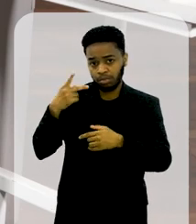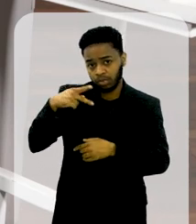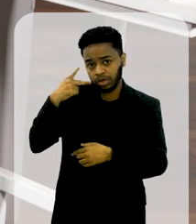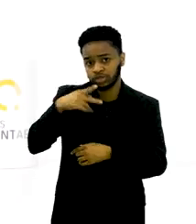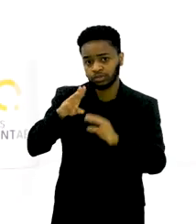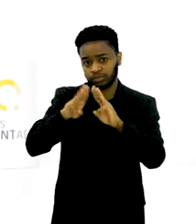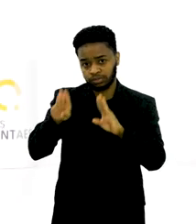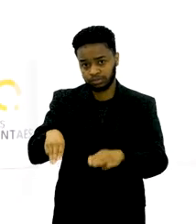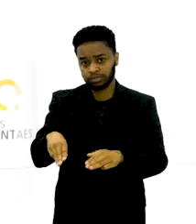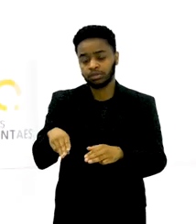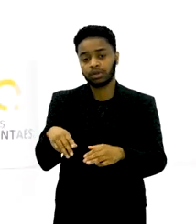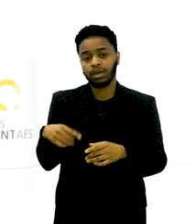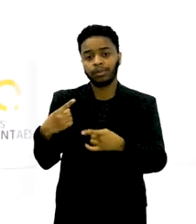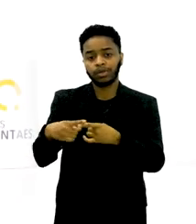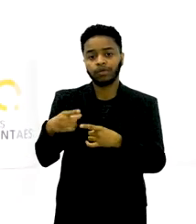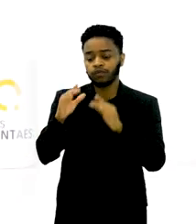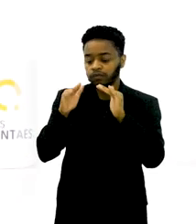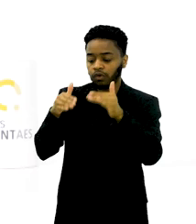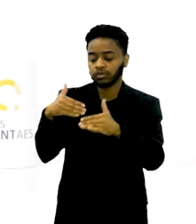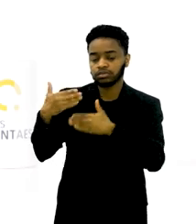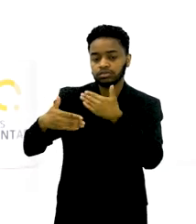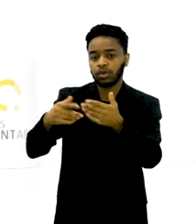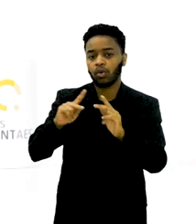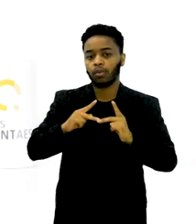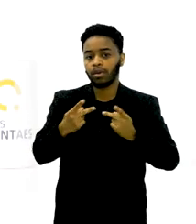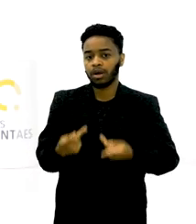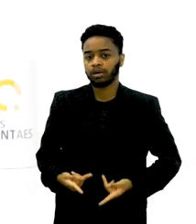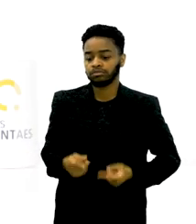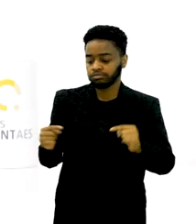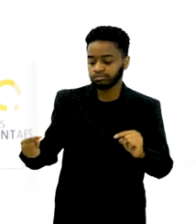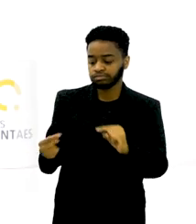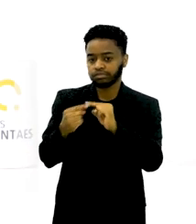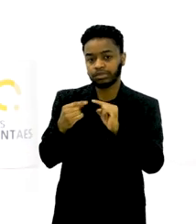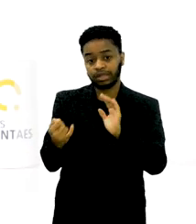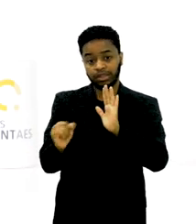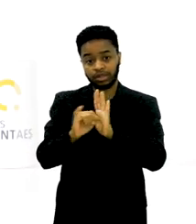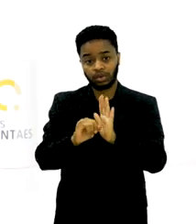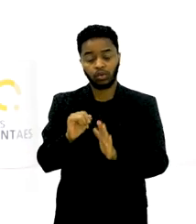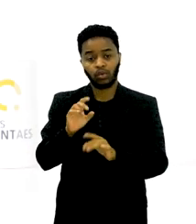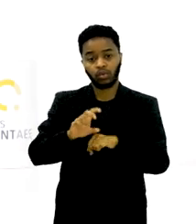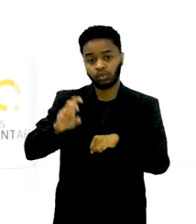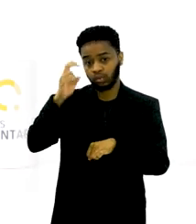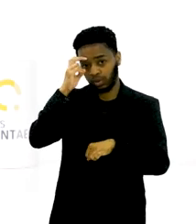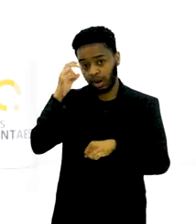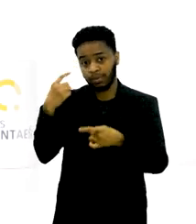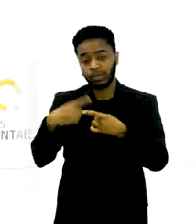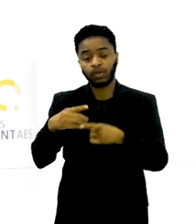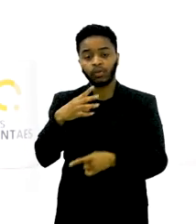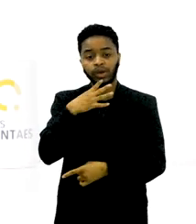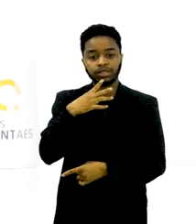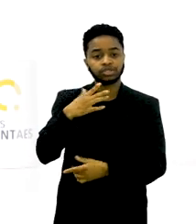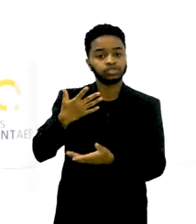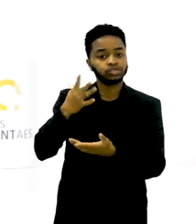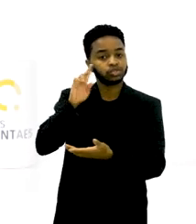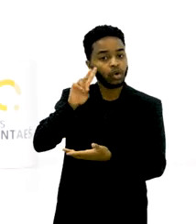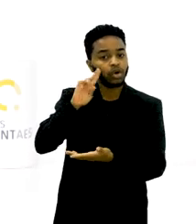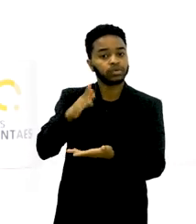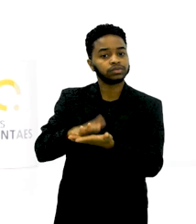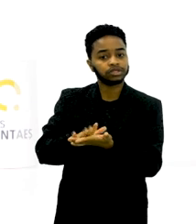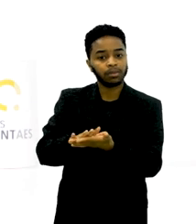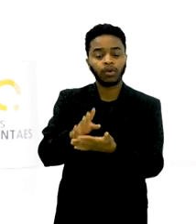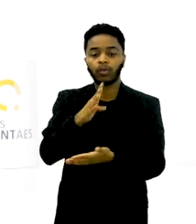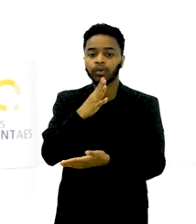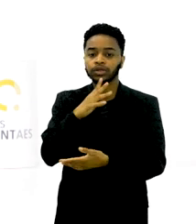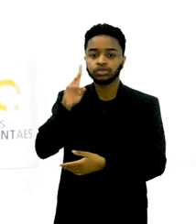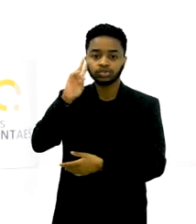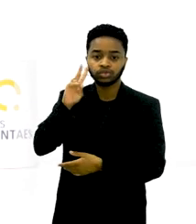desenvolvimento humano a partir da identidade cultural então eles passeiam pela história do samba pela história do negro eles